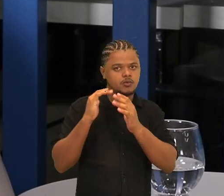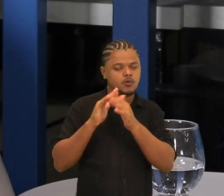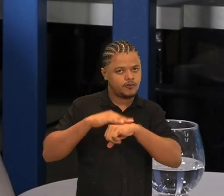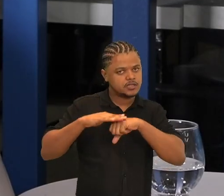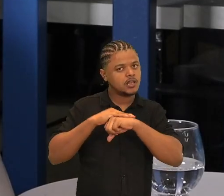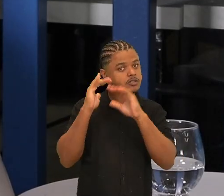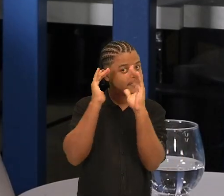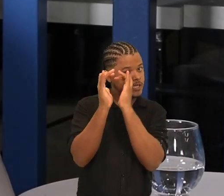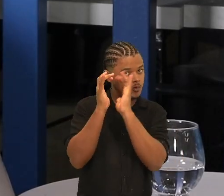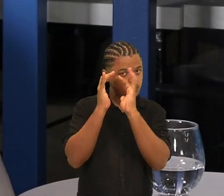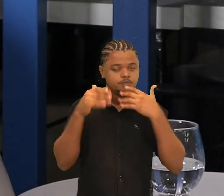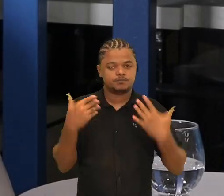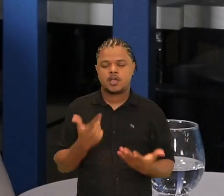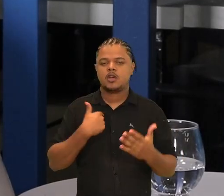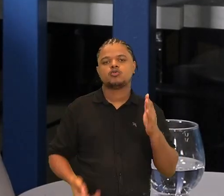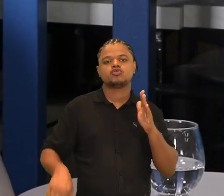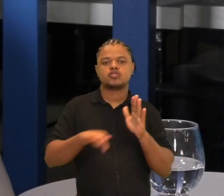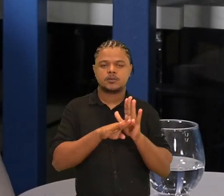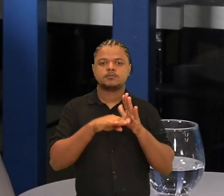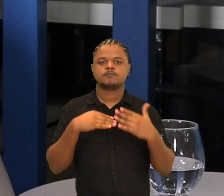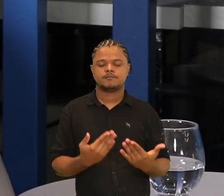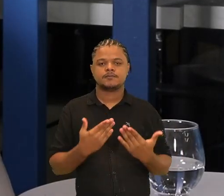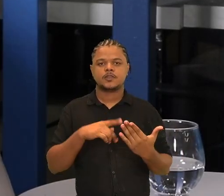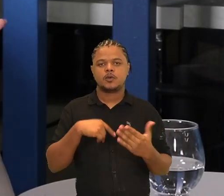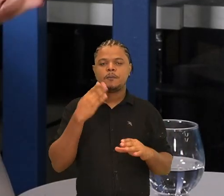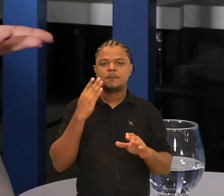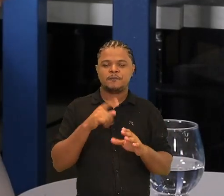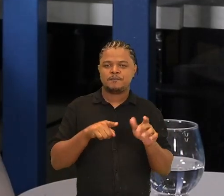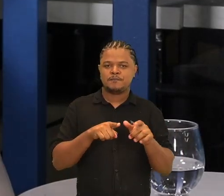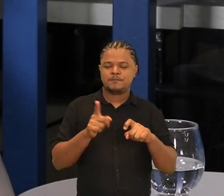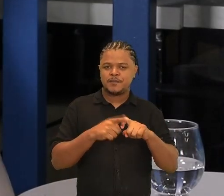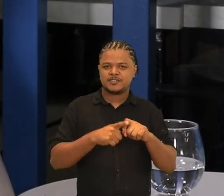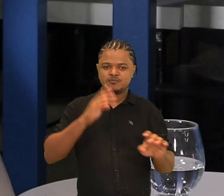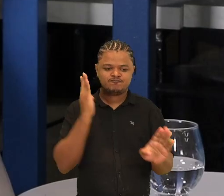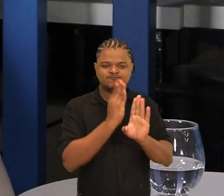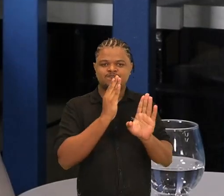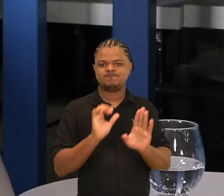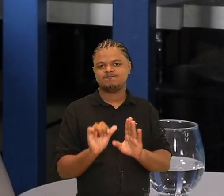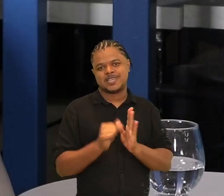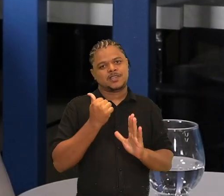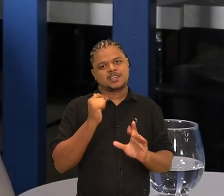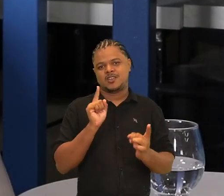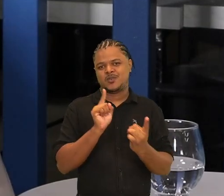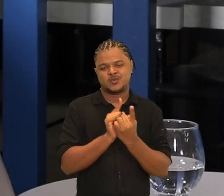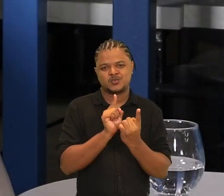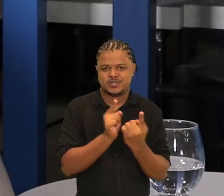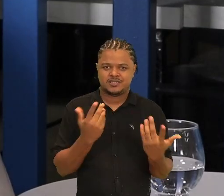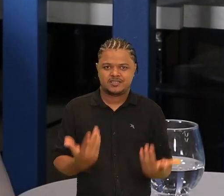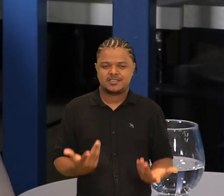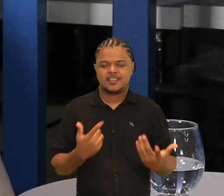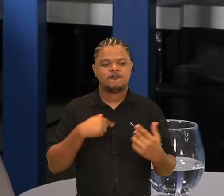Quando eu cheguei lá, é, aí o médico fechou o diagnóstico na primeira consulta, né? Quando ele olhou o